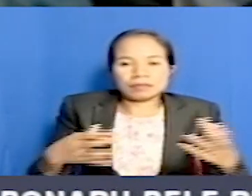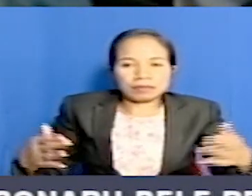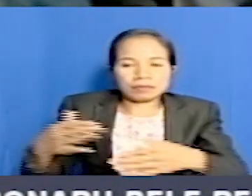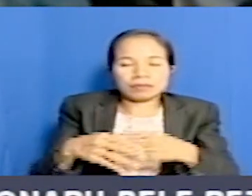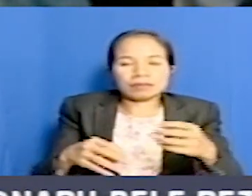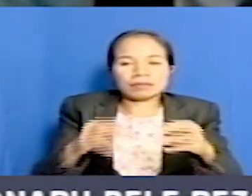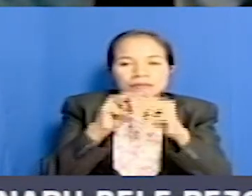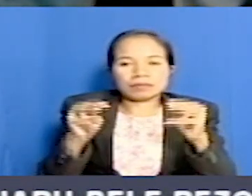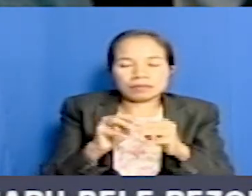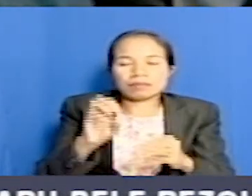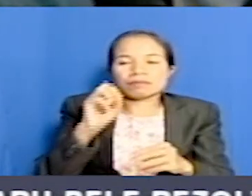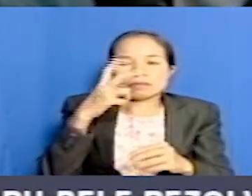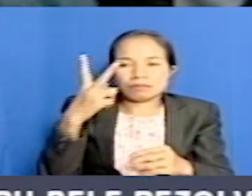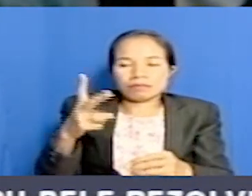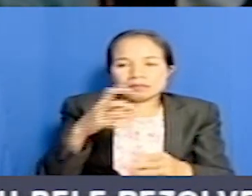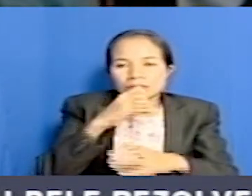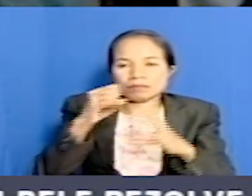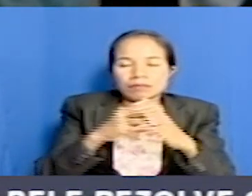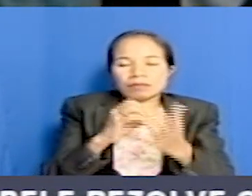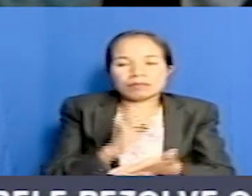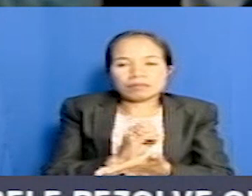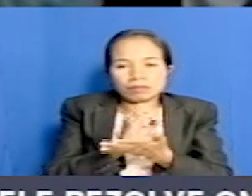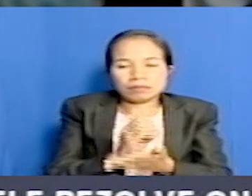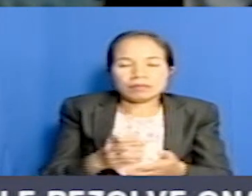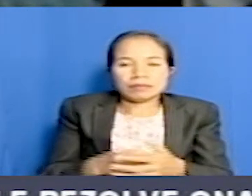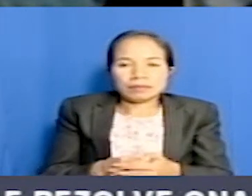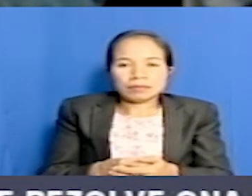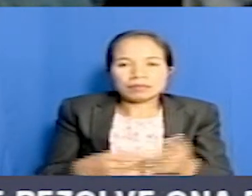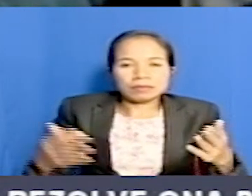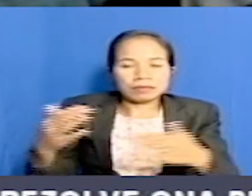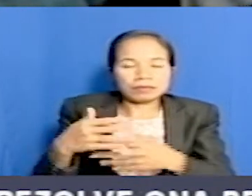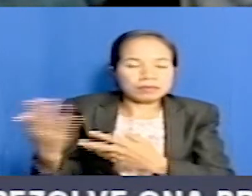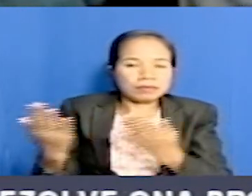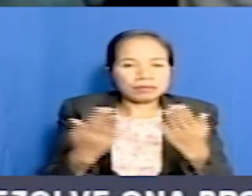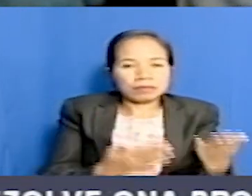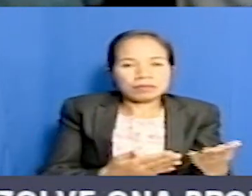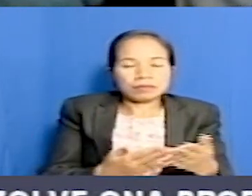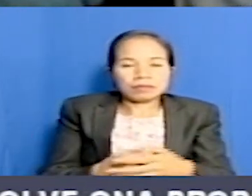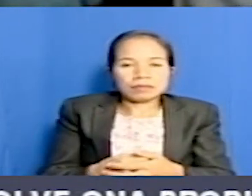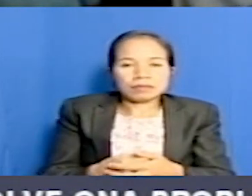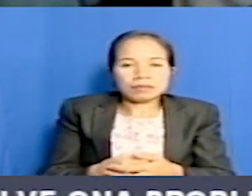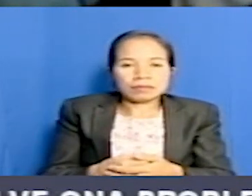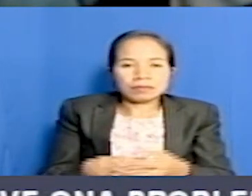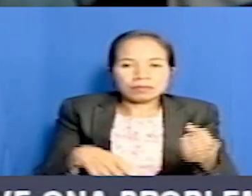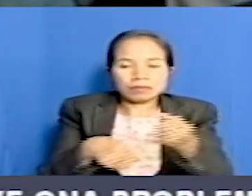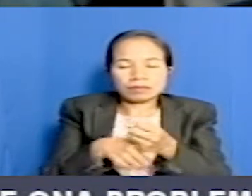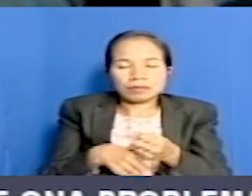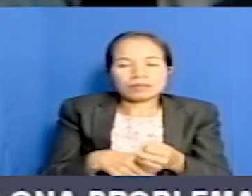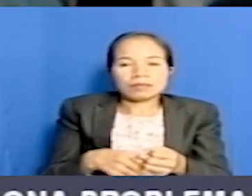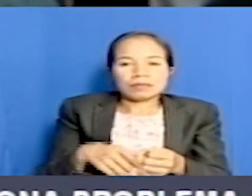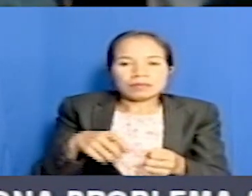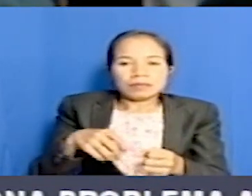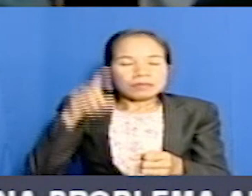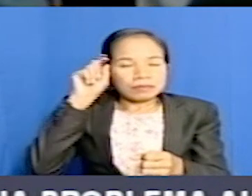munisipu torai uang. Hoto to me hamma hunga hek libur atu lore. Apo yang mangwat ambobot sanana